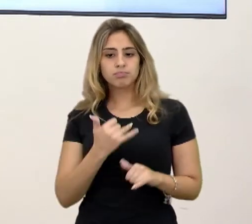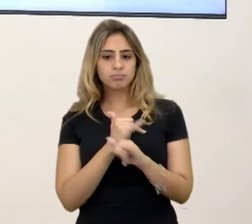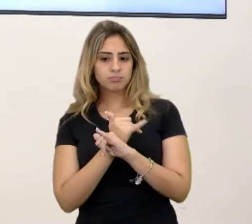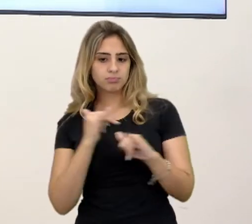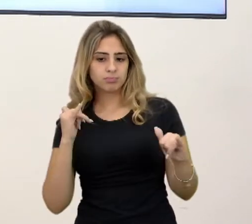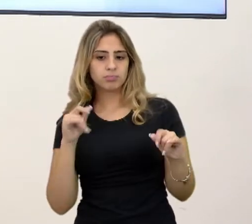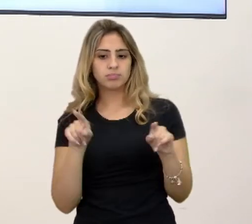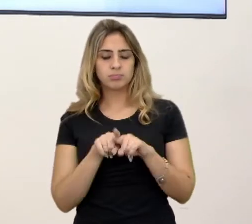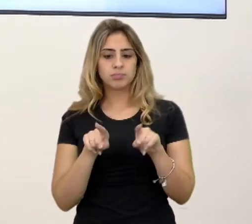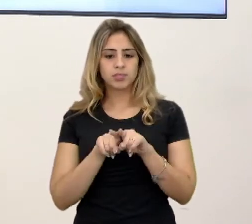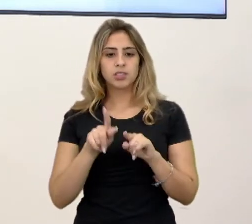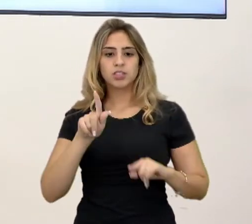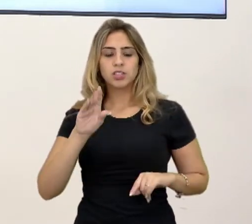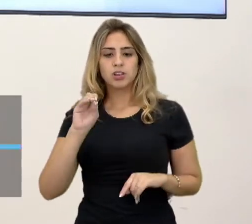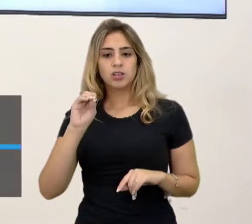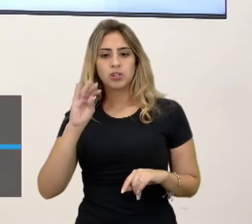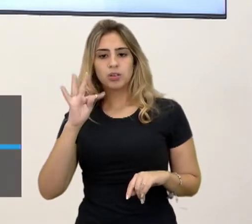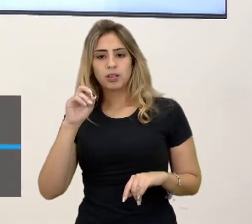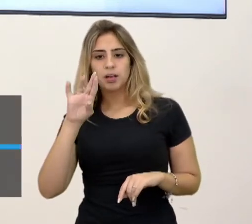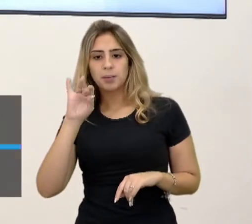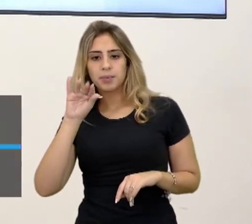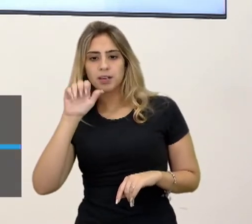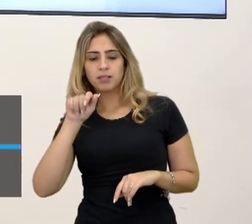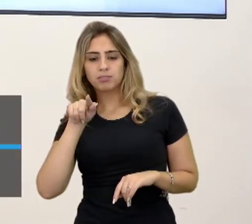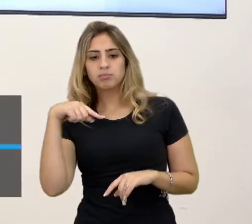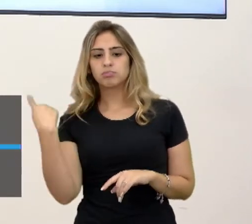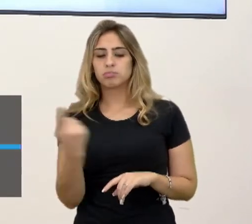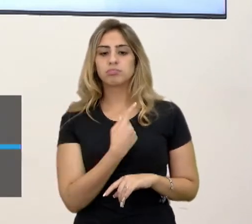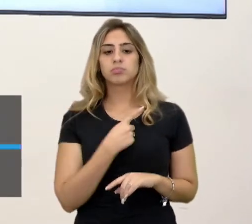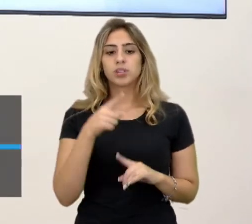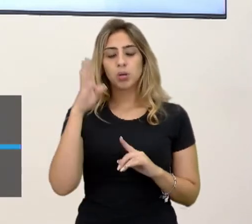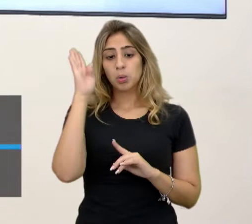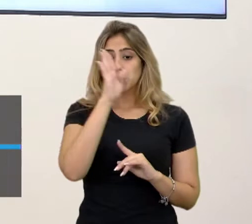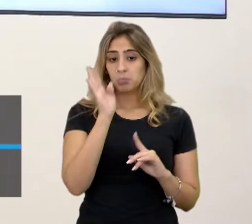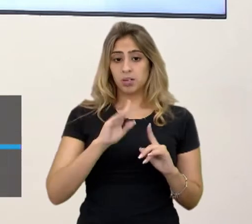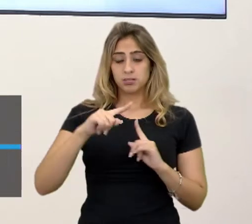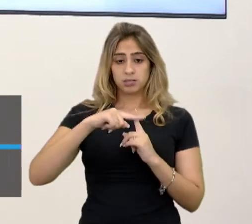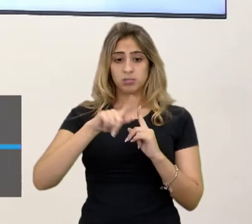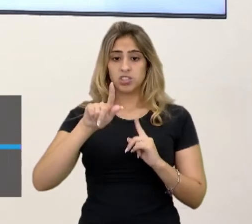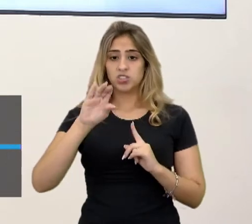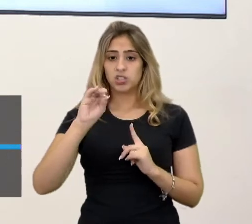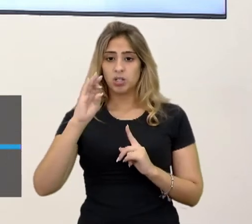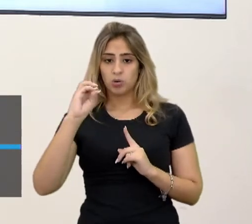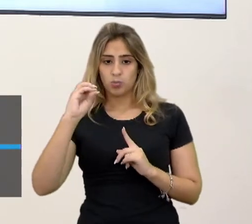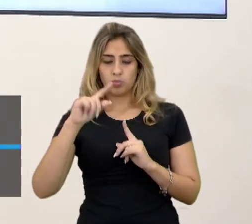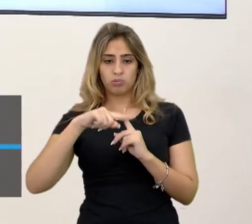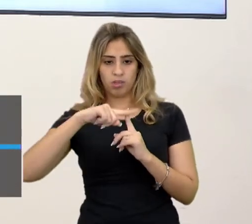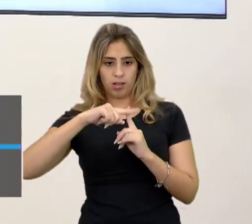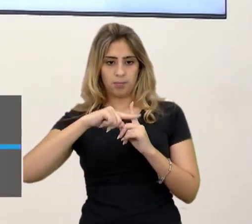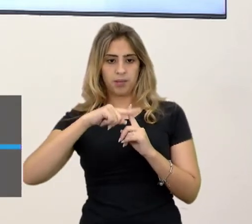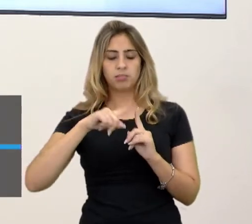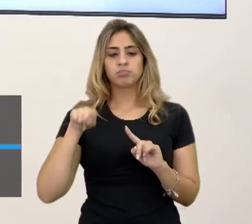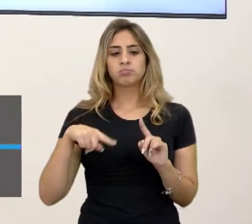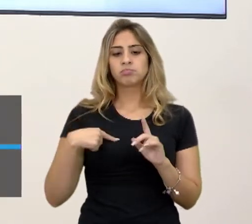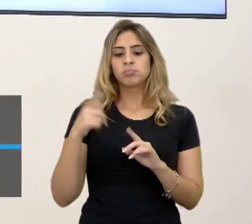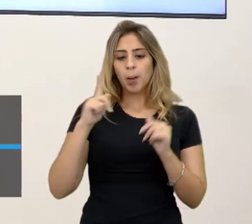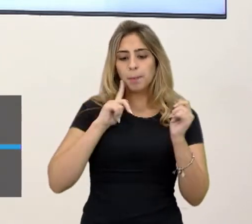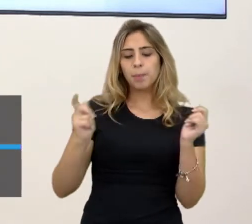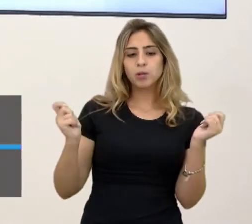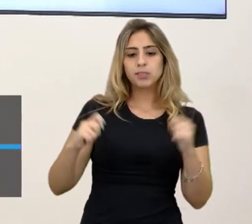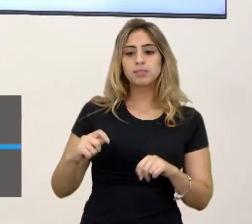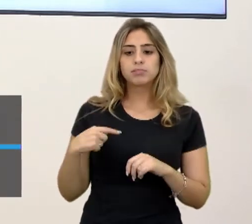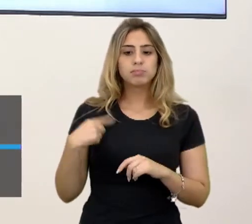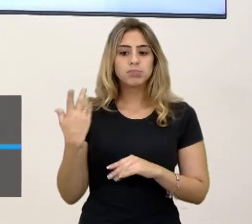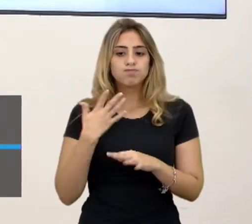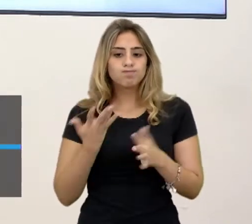energia geotérmica para eletricidade. No Brasil, a gente tem bastante matrizes. É uma possibilidade, mas por